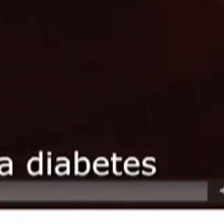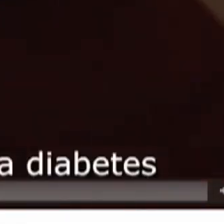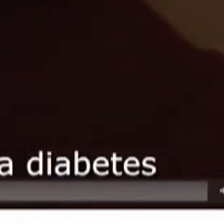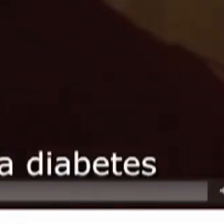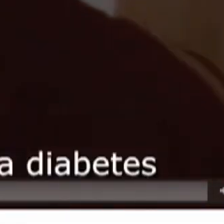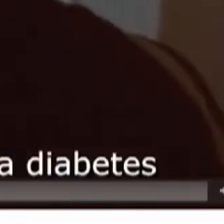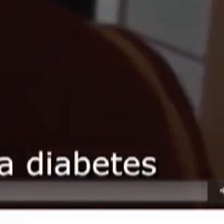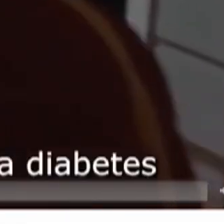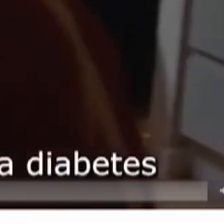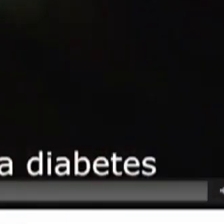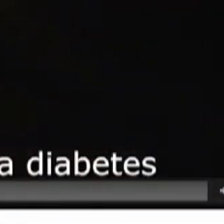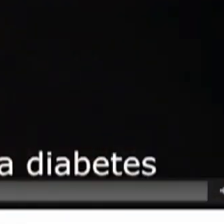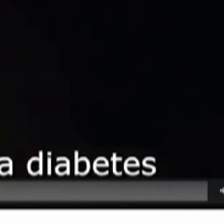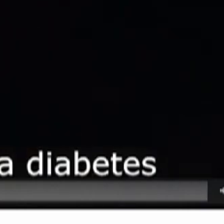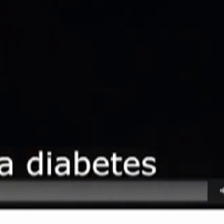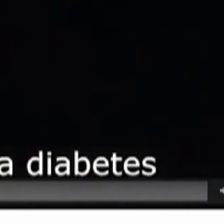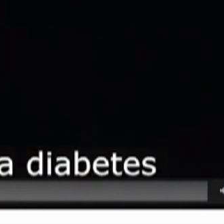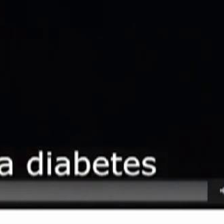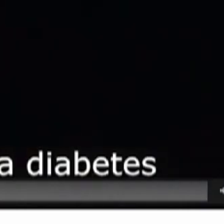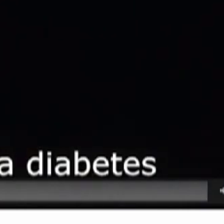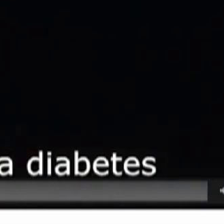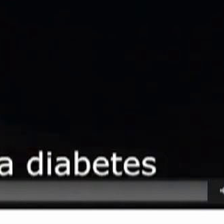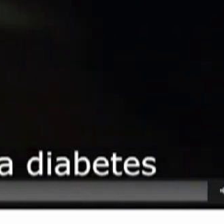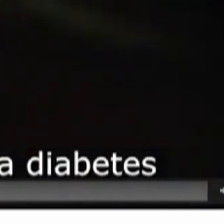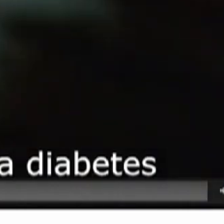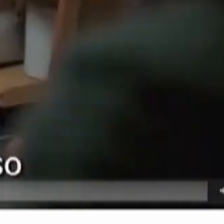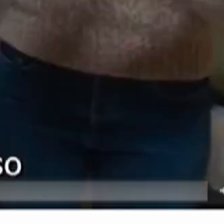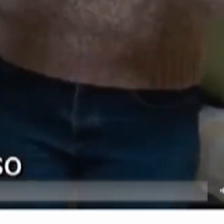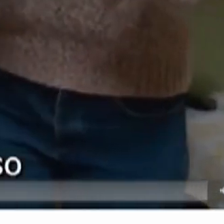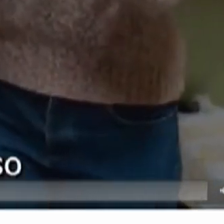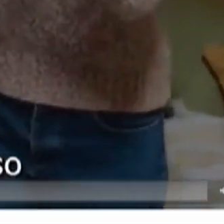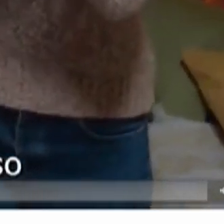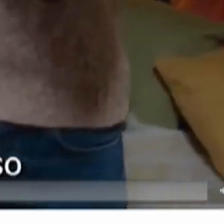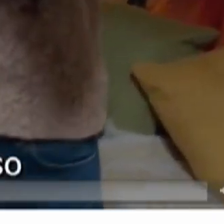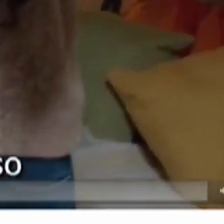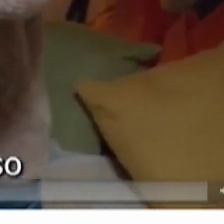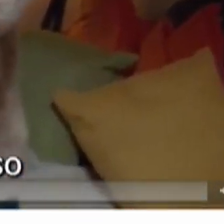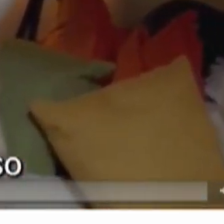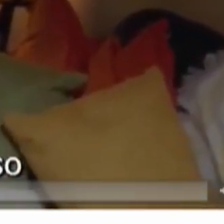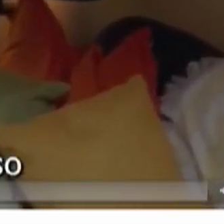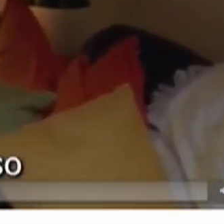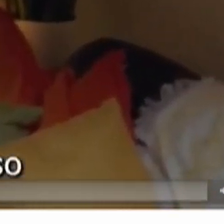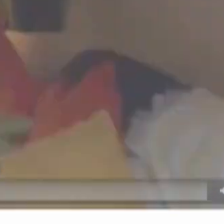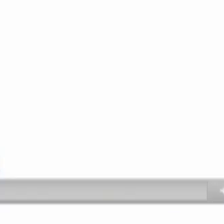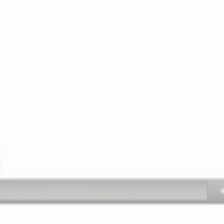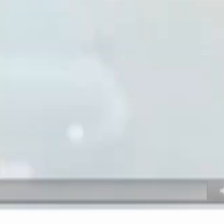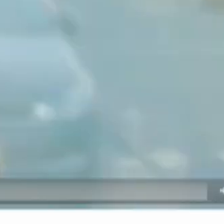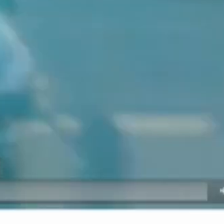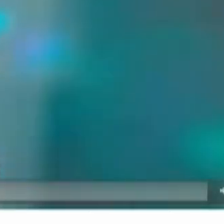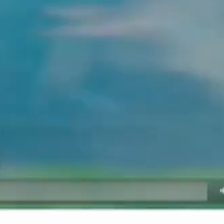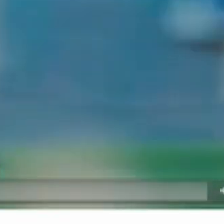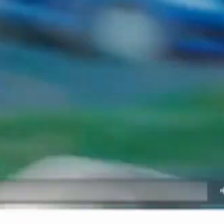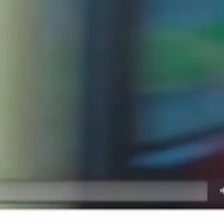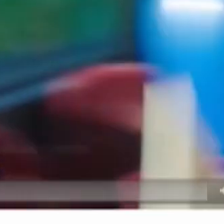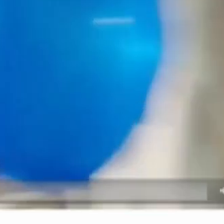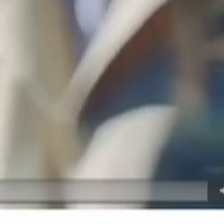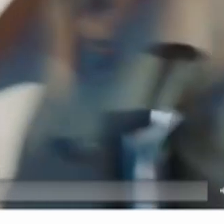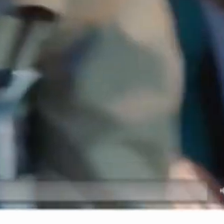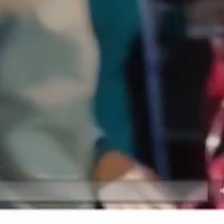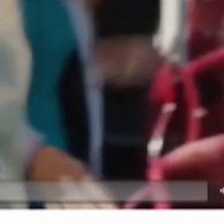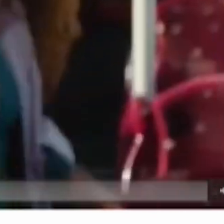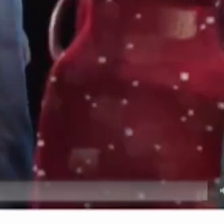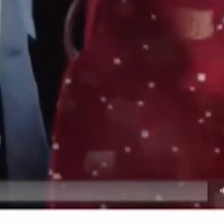Todos temos o nosso próprio jeito de viver com a diabetes. E a maioria de nós lida tão bem com isso que é invisível para as